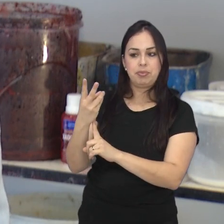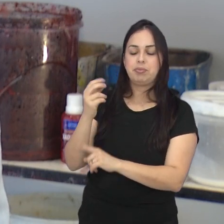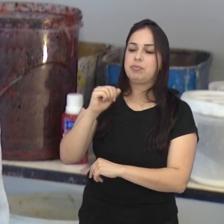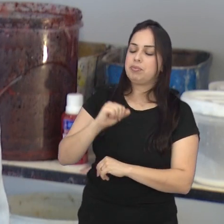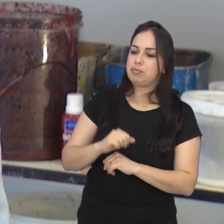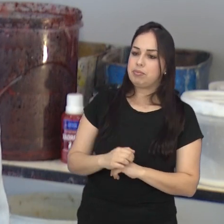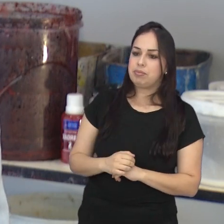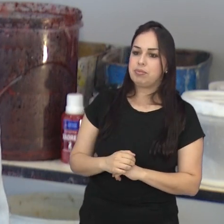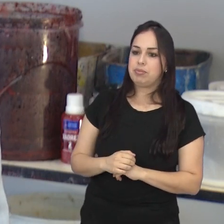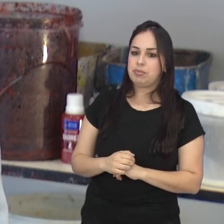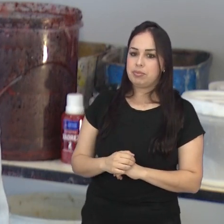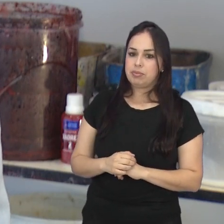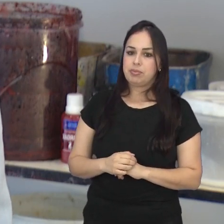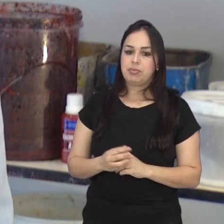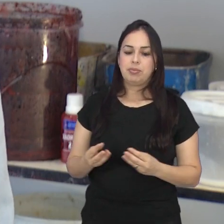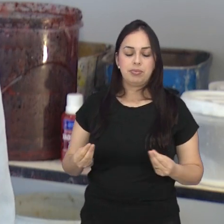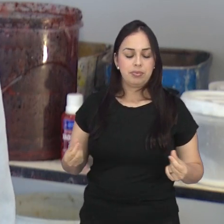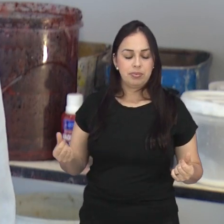que eu